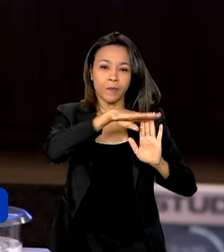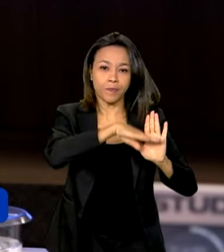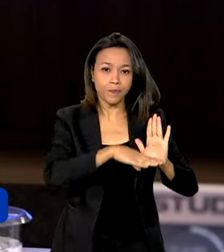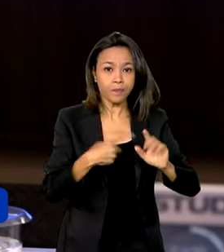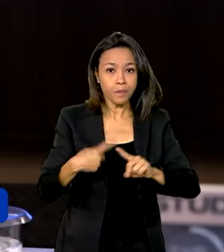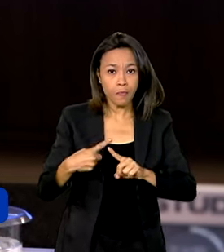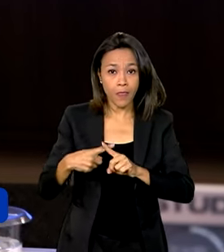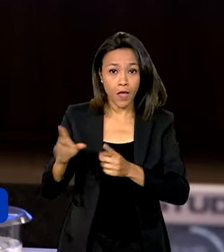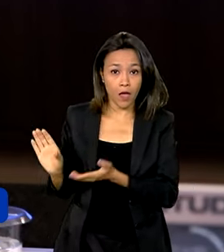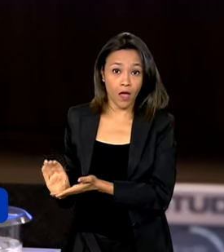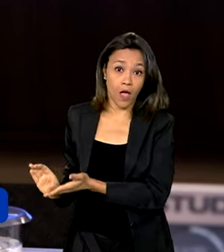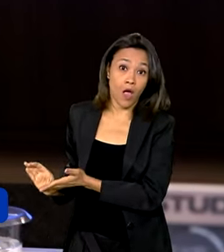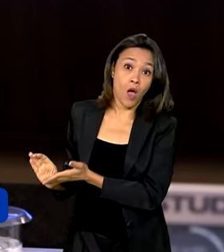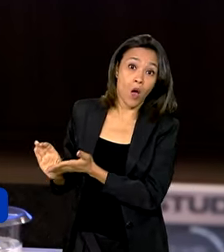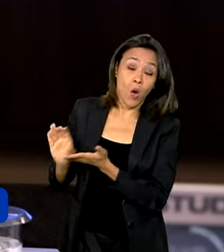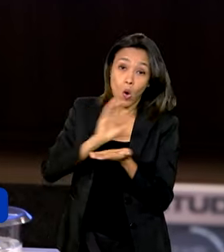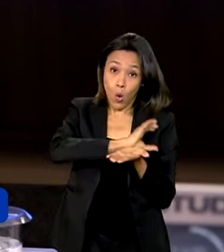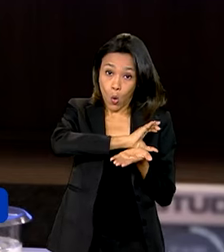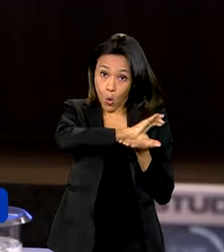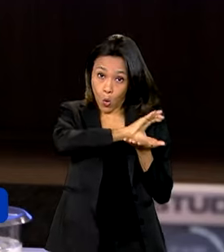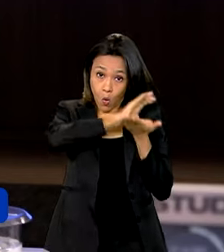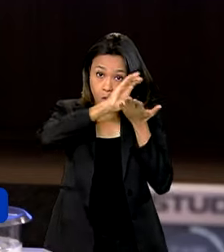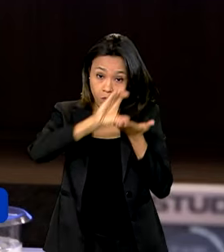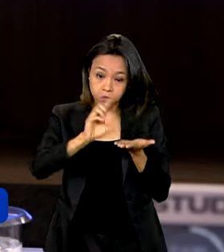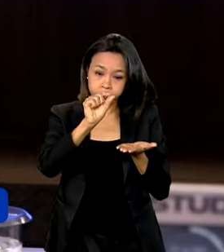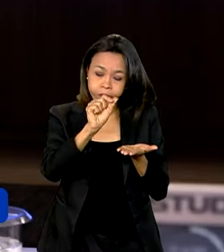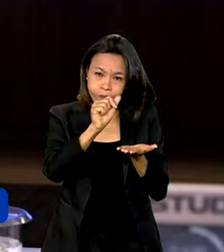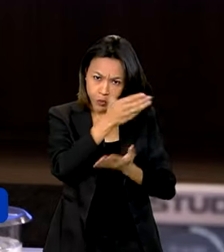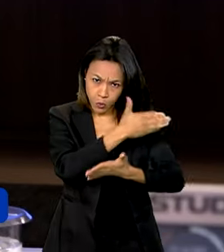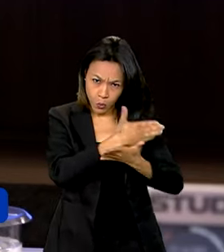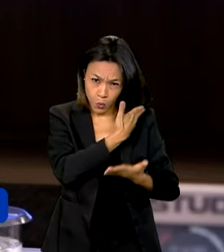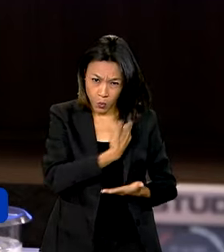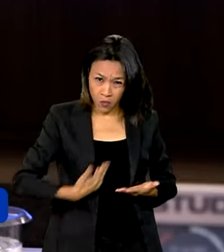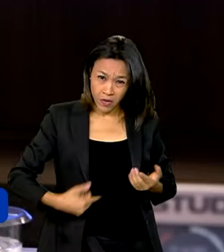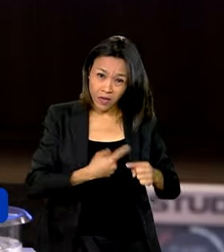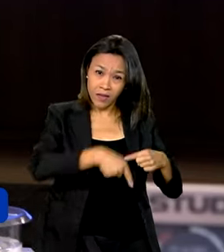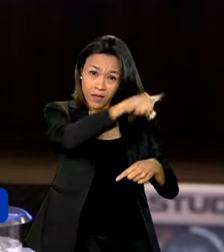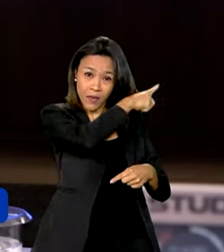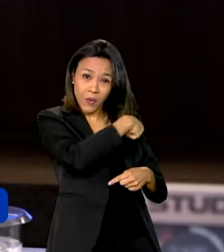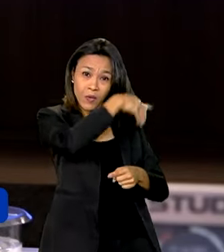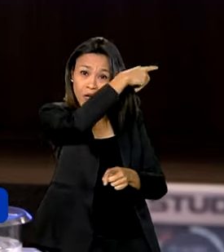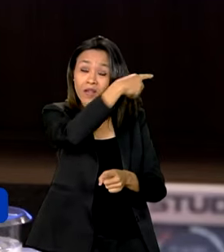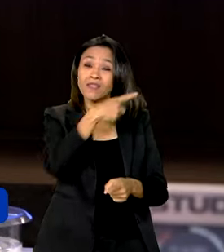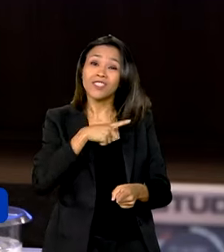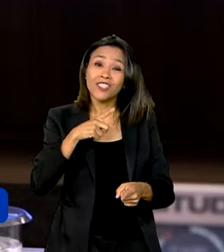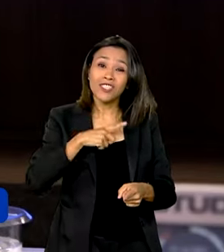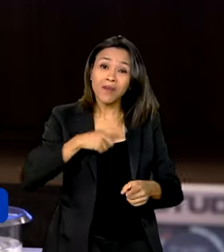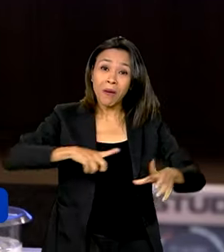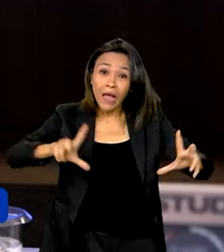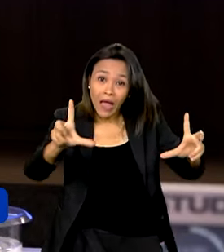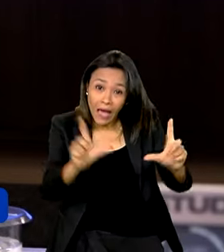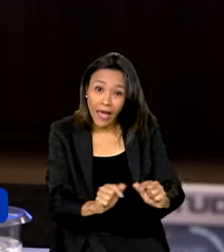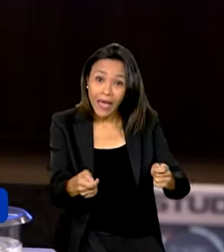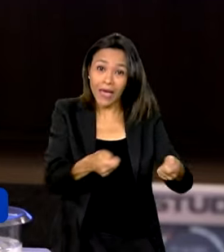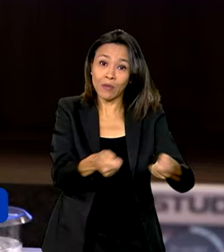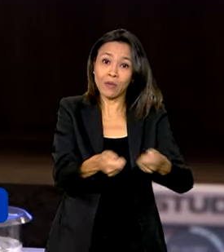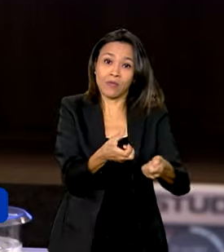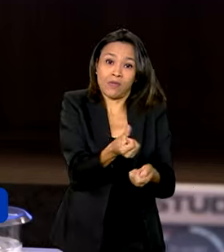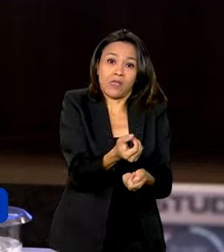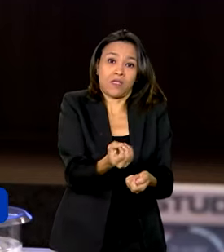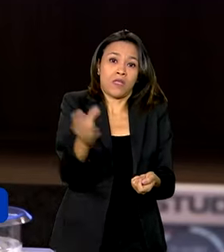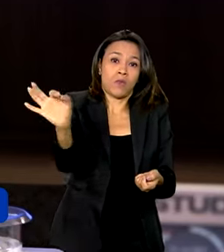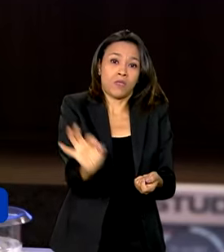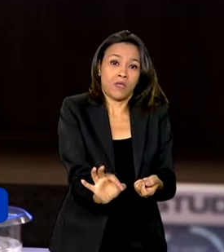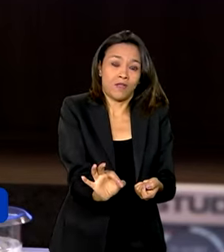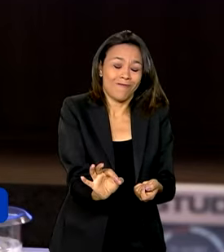encaminhado pelo governo anterior previa um corte de 60% então no Farmácia Popular